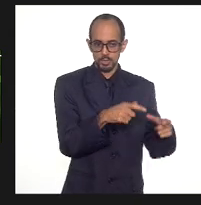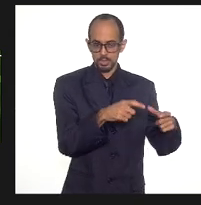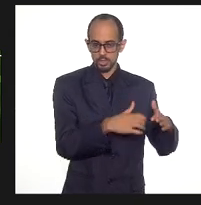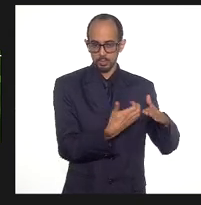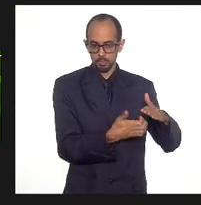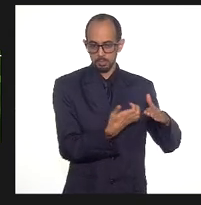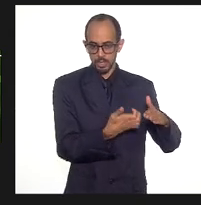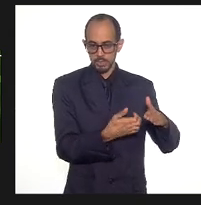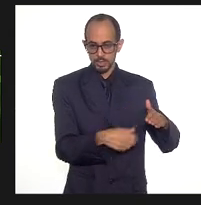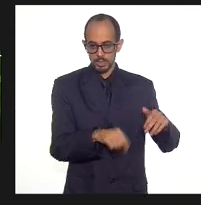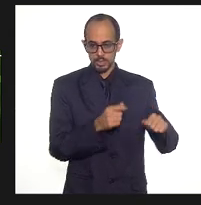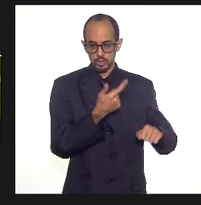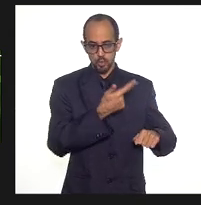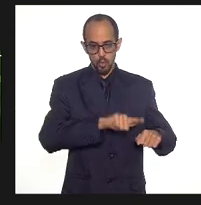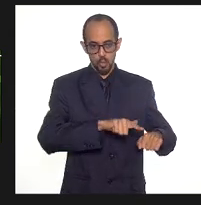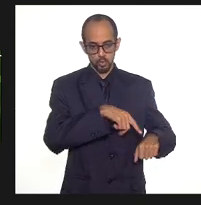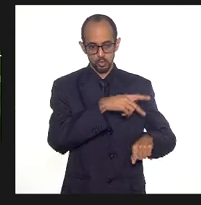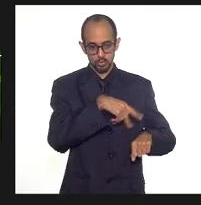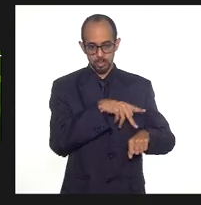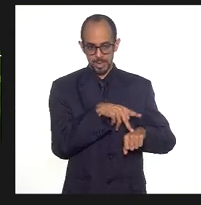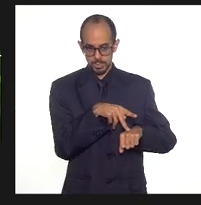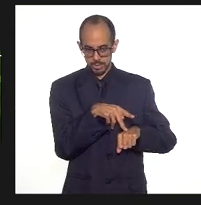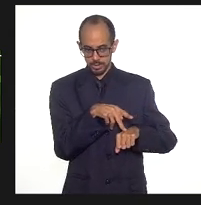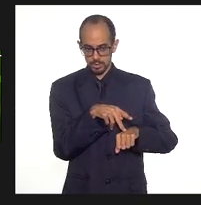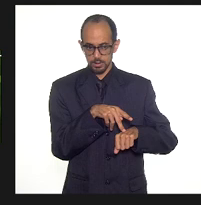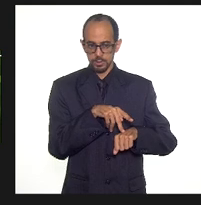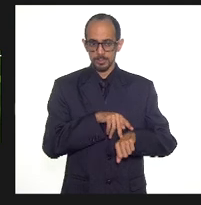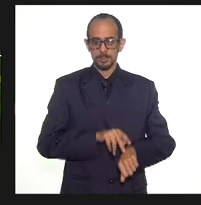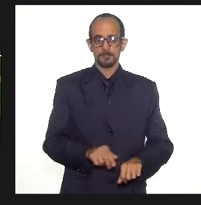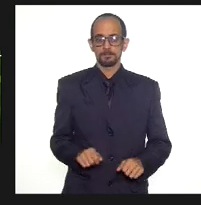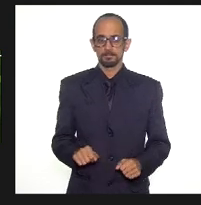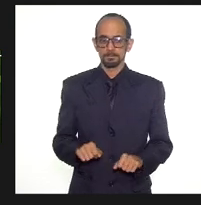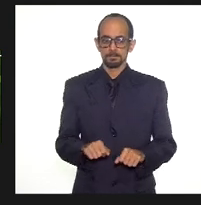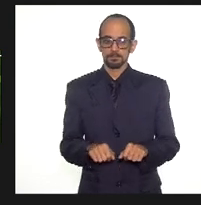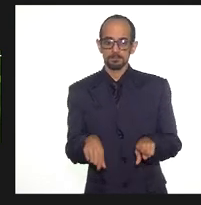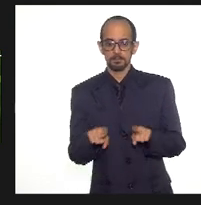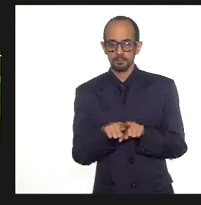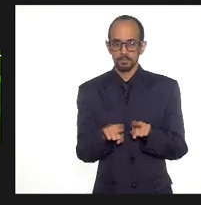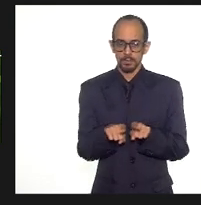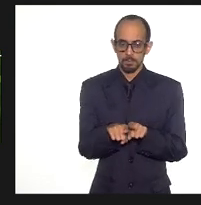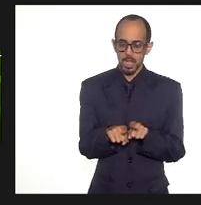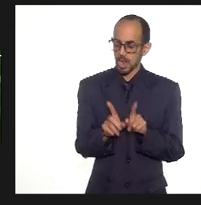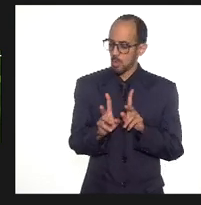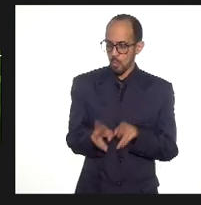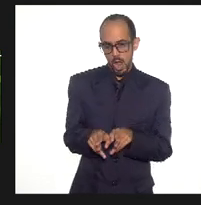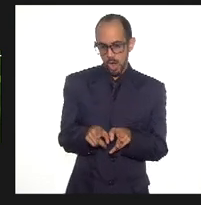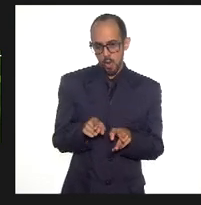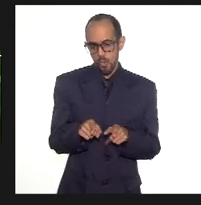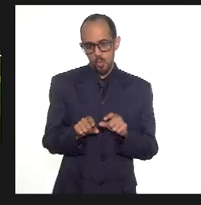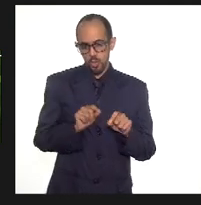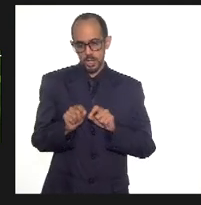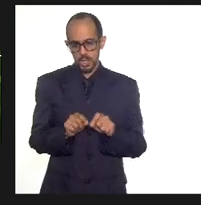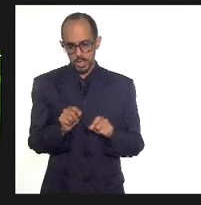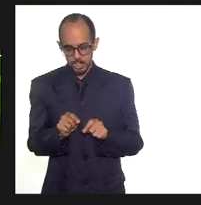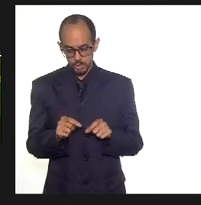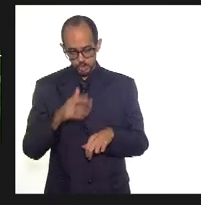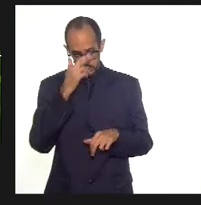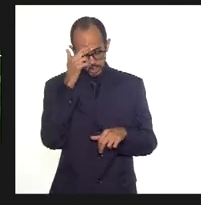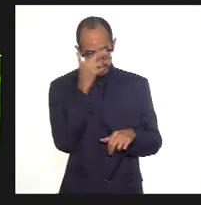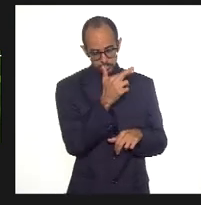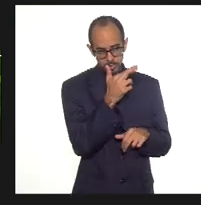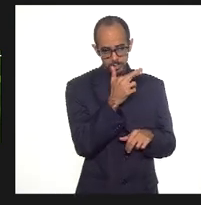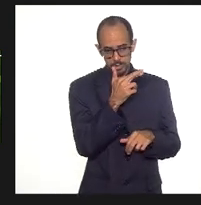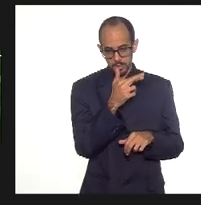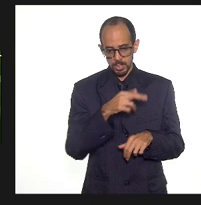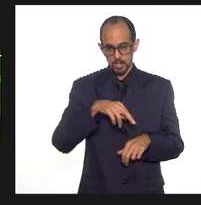localizadas em outros países, e como tal, nós, respeitando a